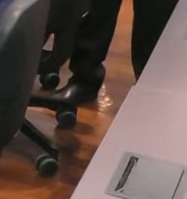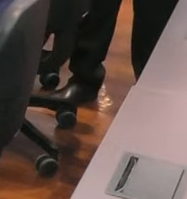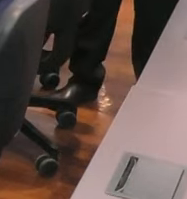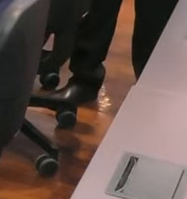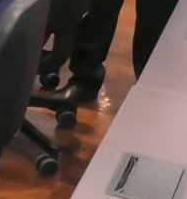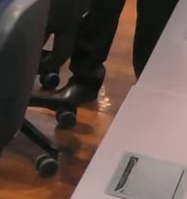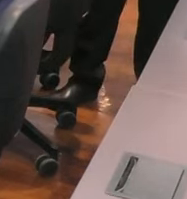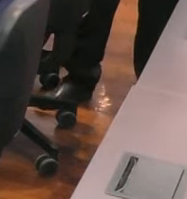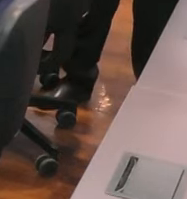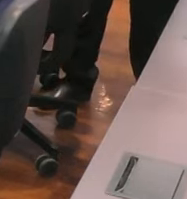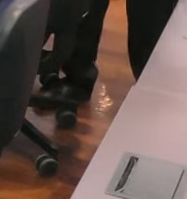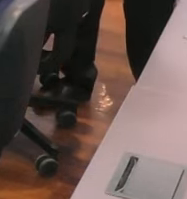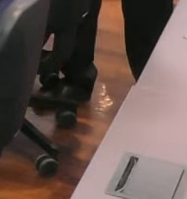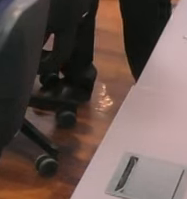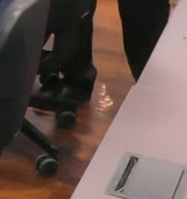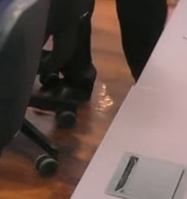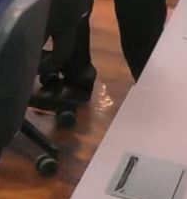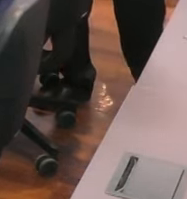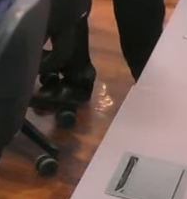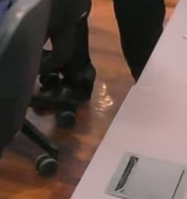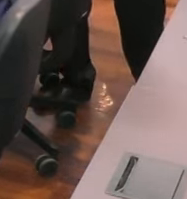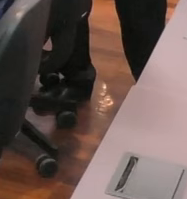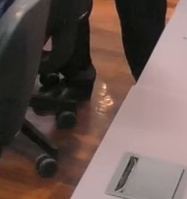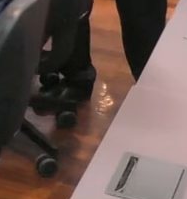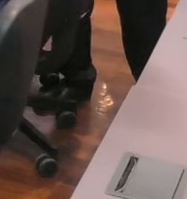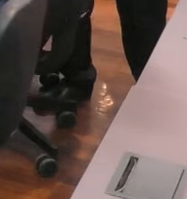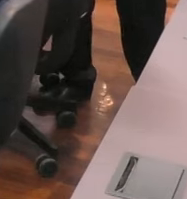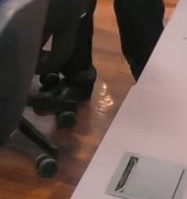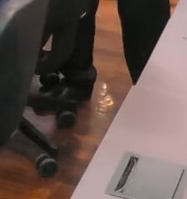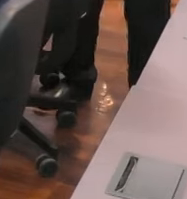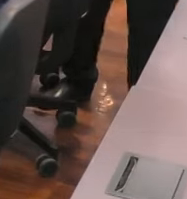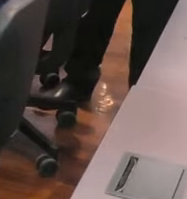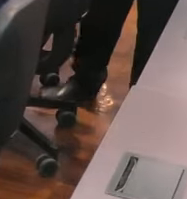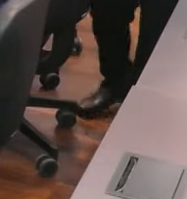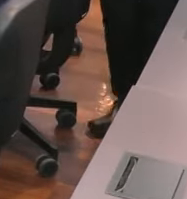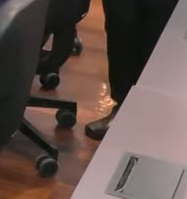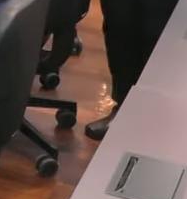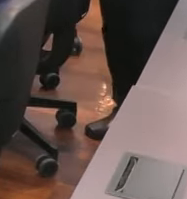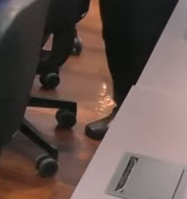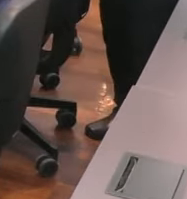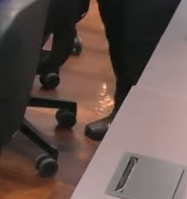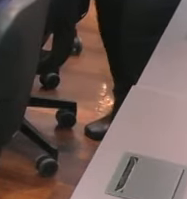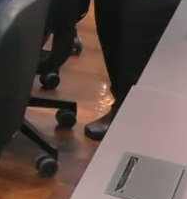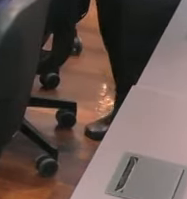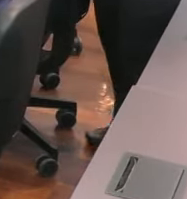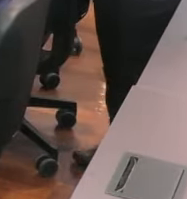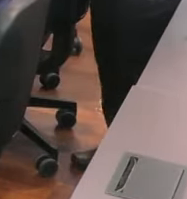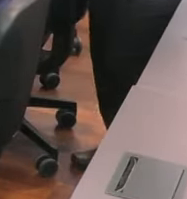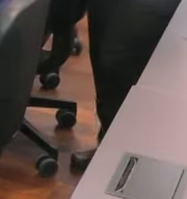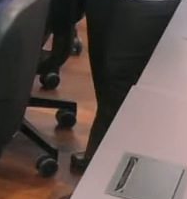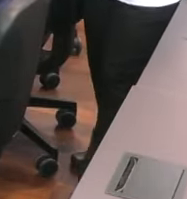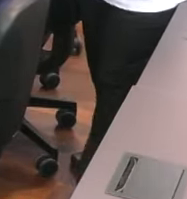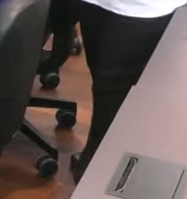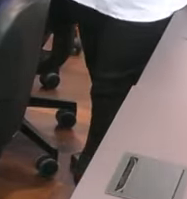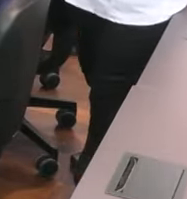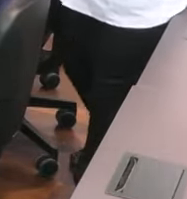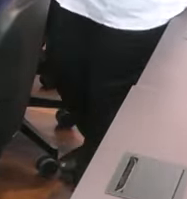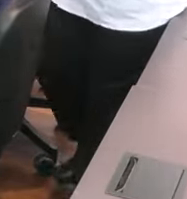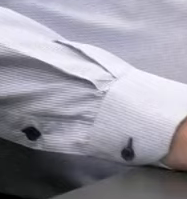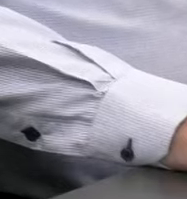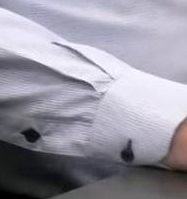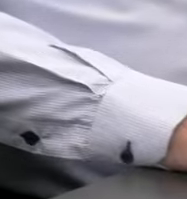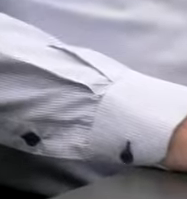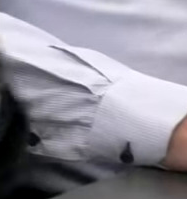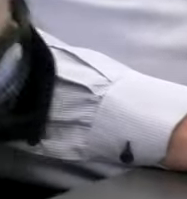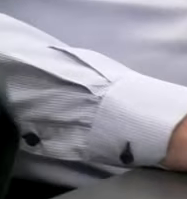que a gente encontra aí ao longo desses próximos 3, 4 meses, a gente tem aí níveis de contingência em